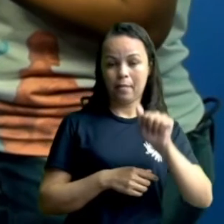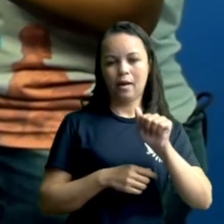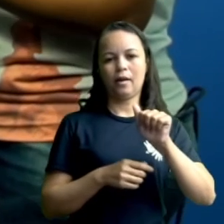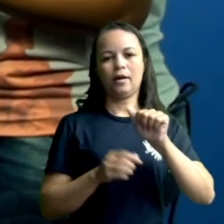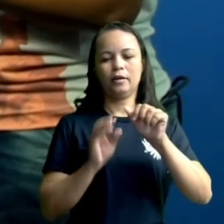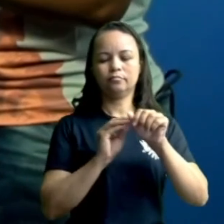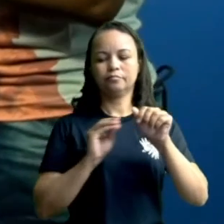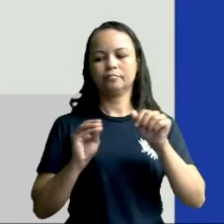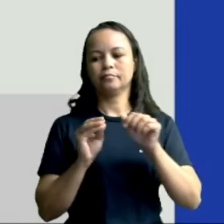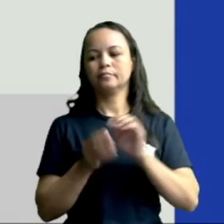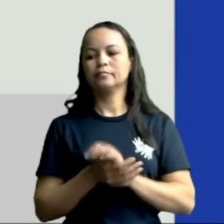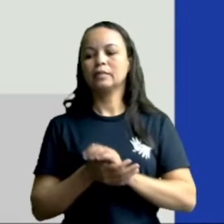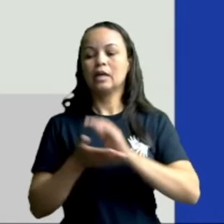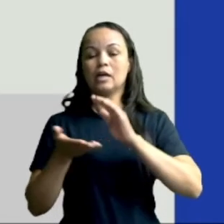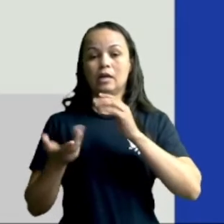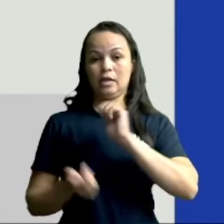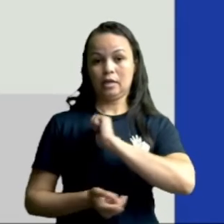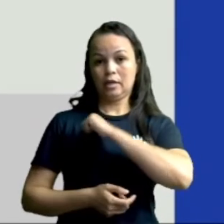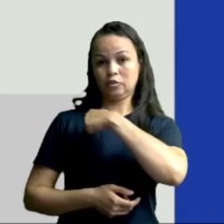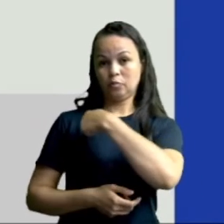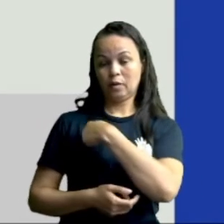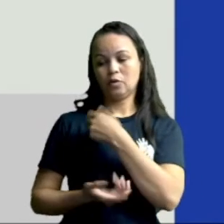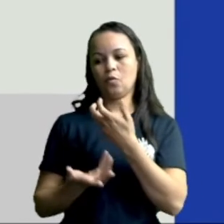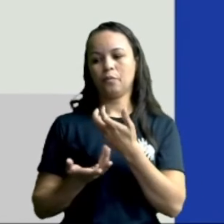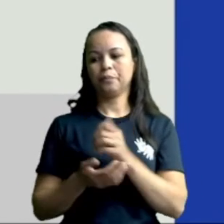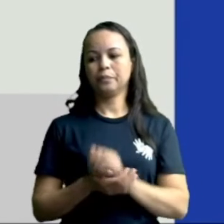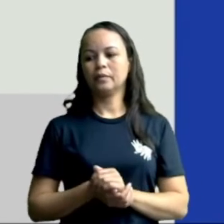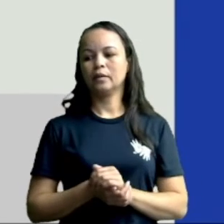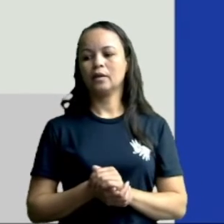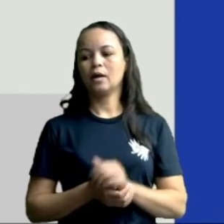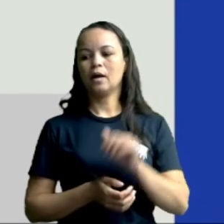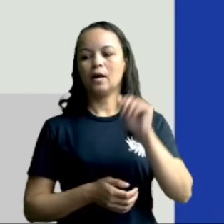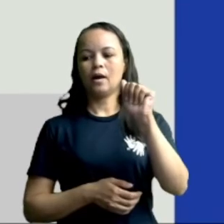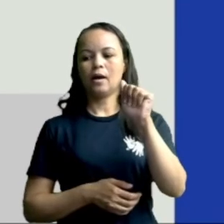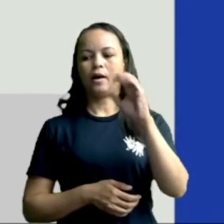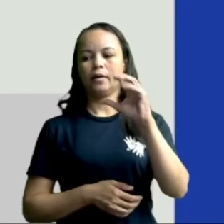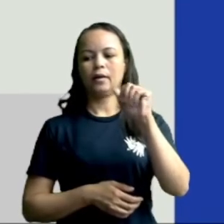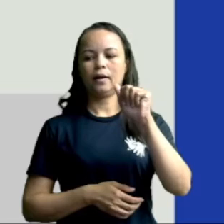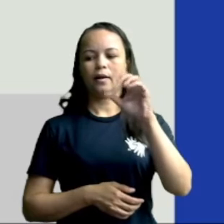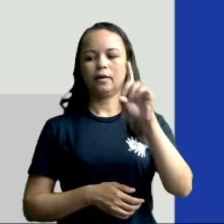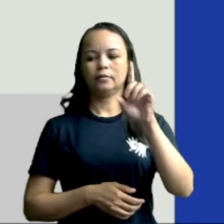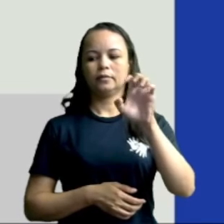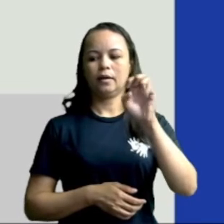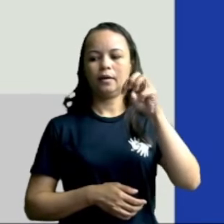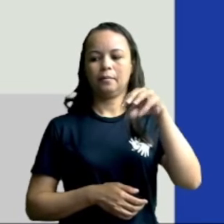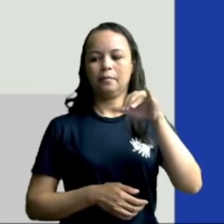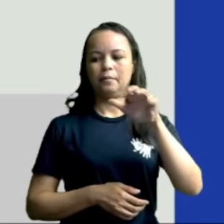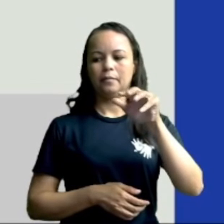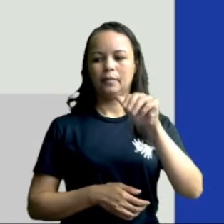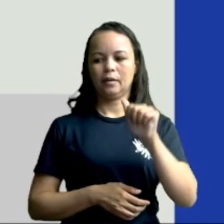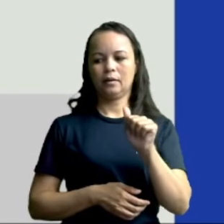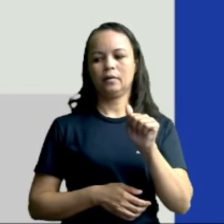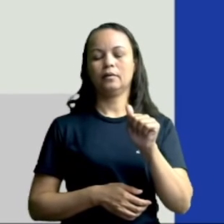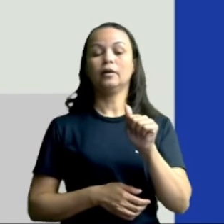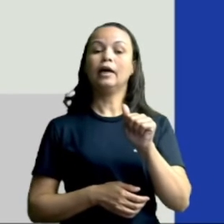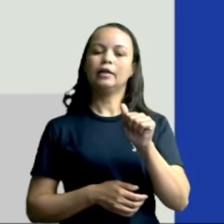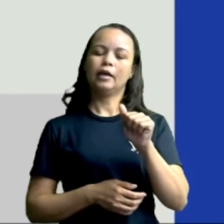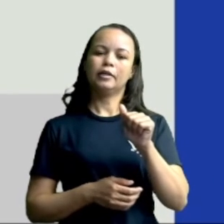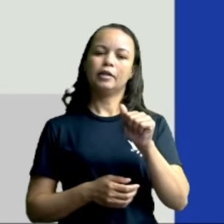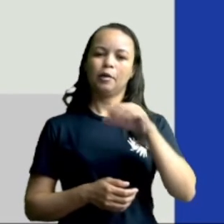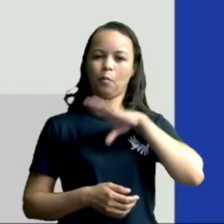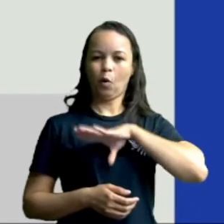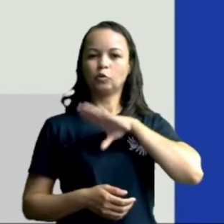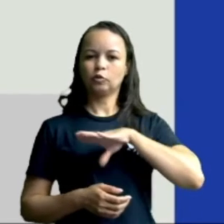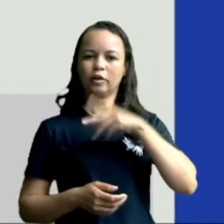em espanhol, a gente diz academia. Em português, a gente diz